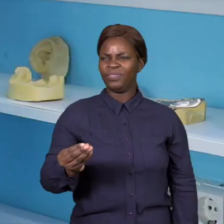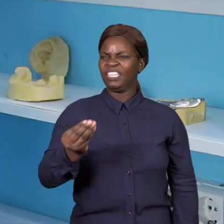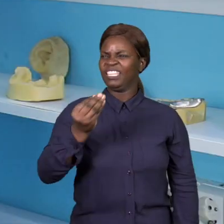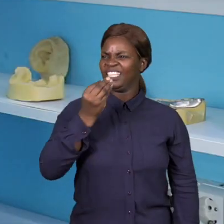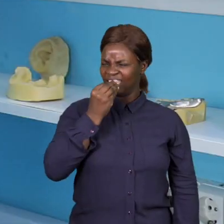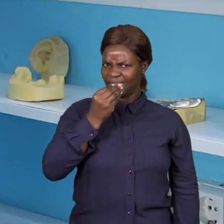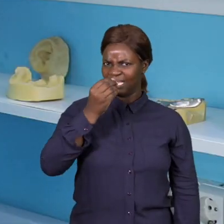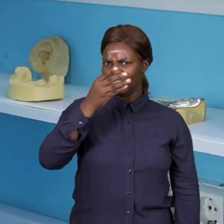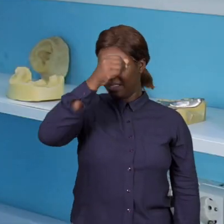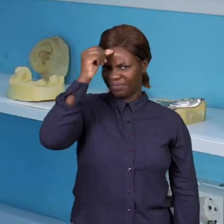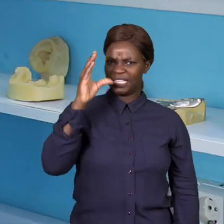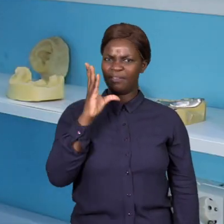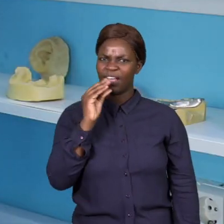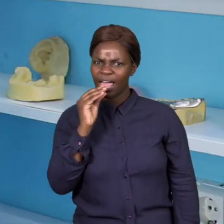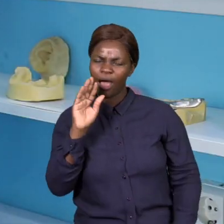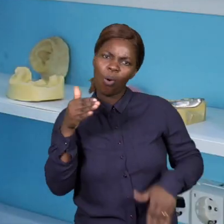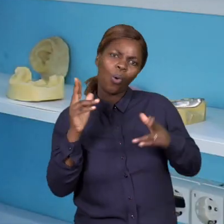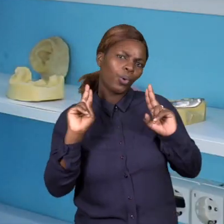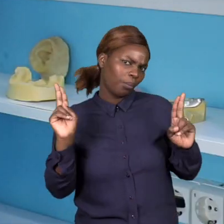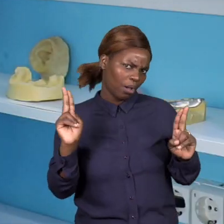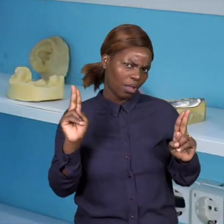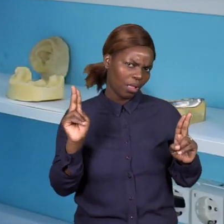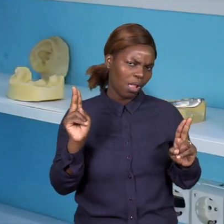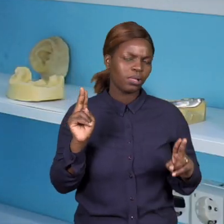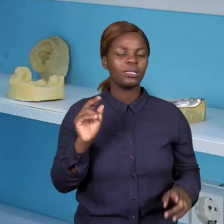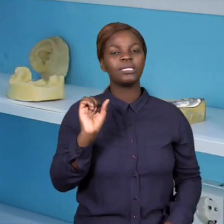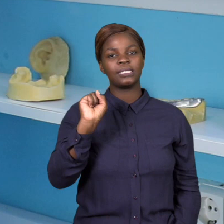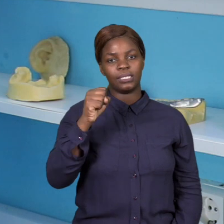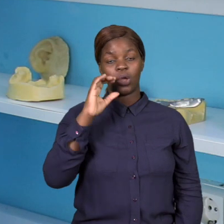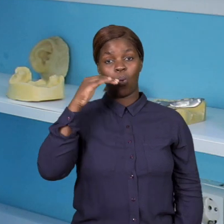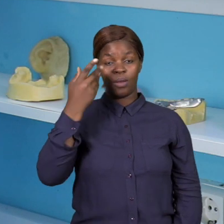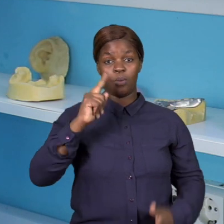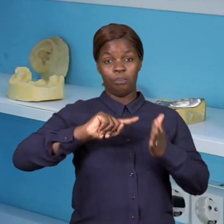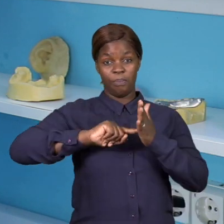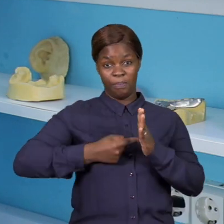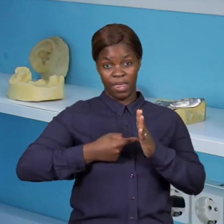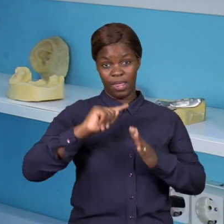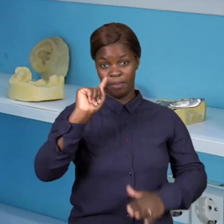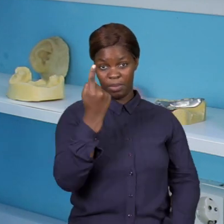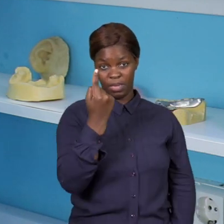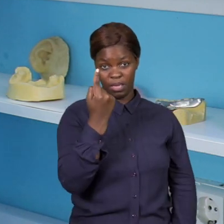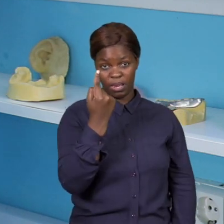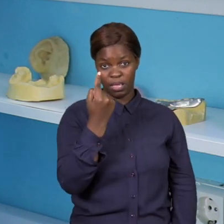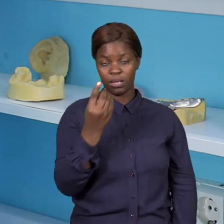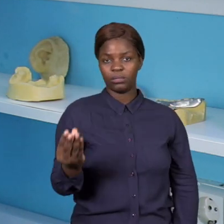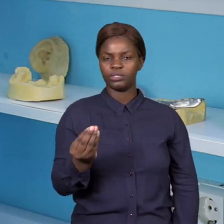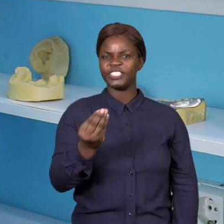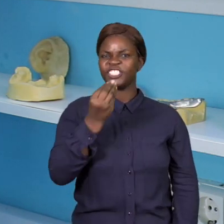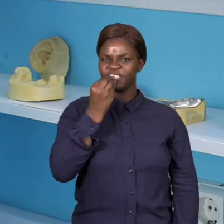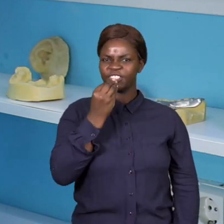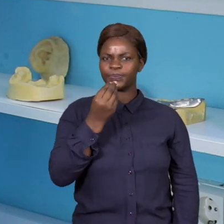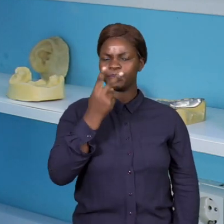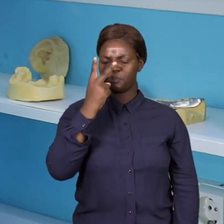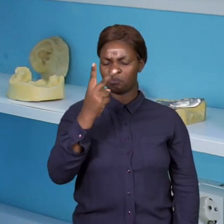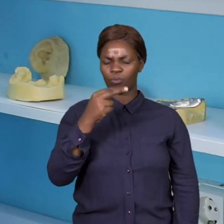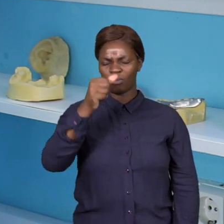fala. Sim, as placas ou próteses dentárias, no momento que colocamos na primeira fase, vai